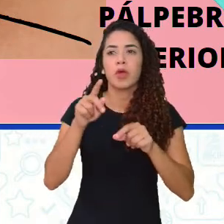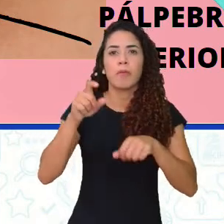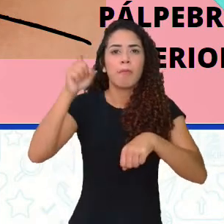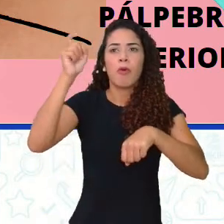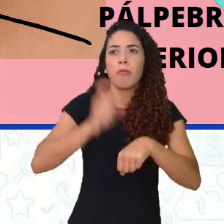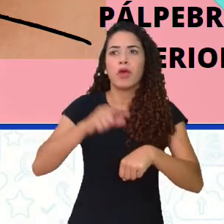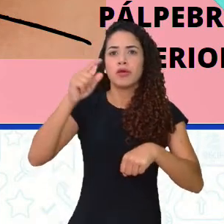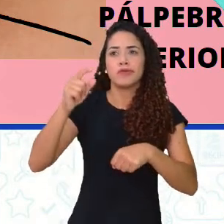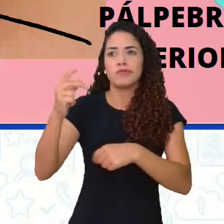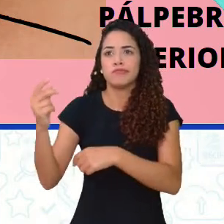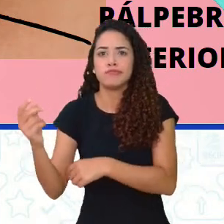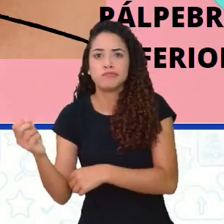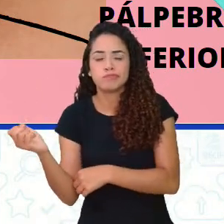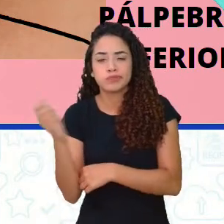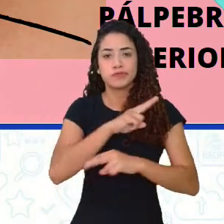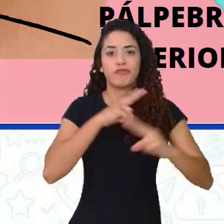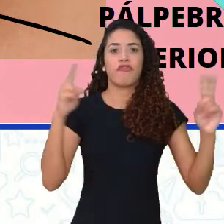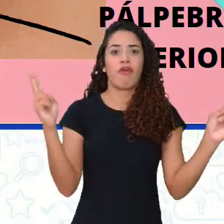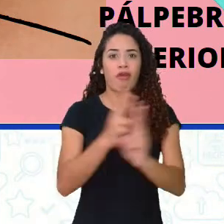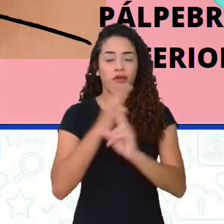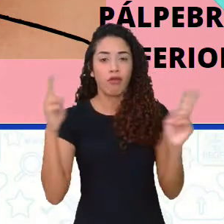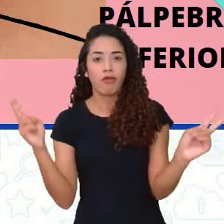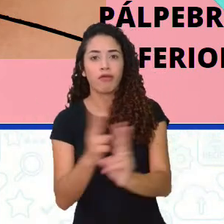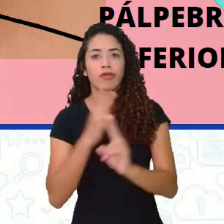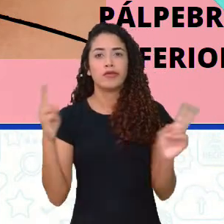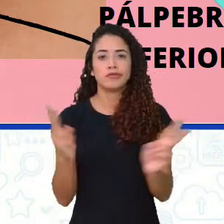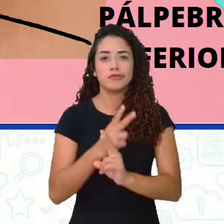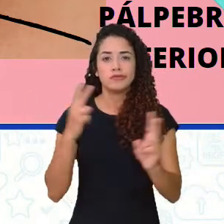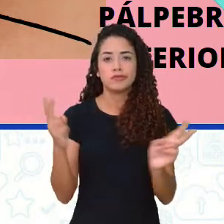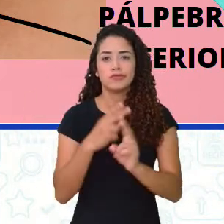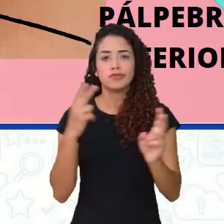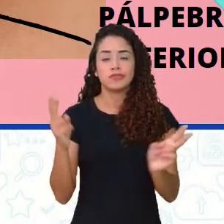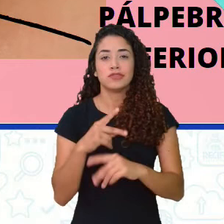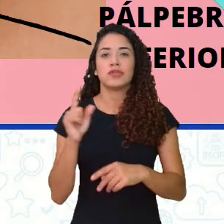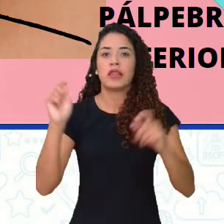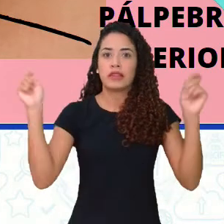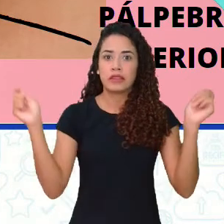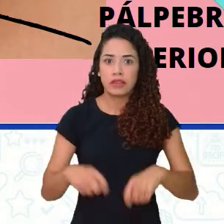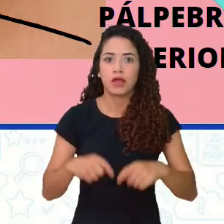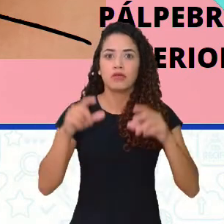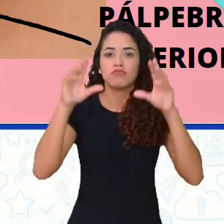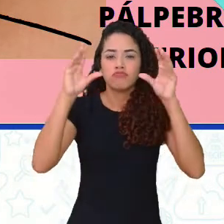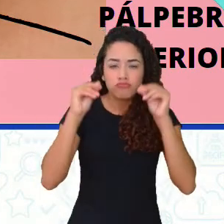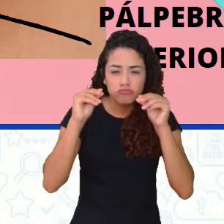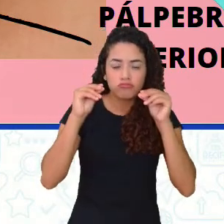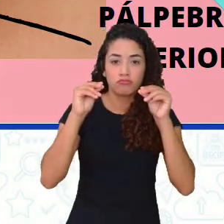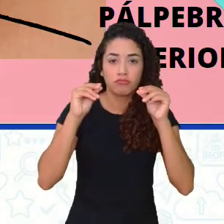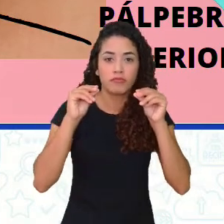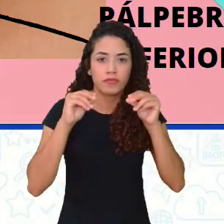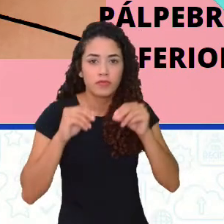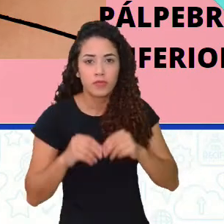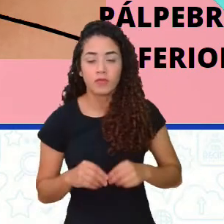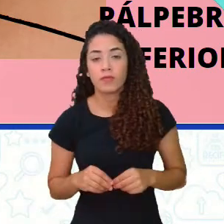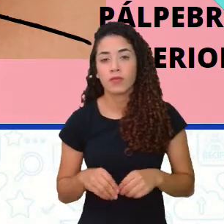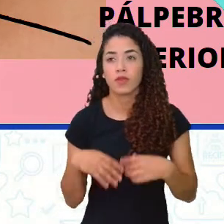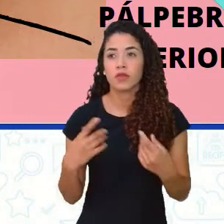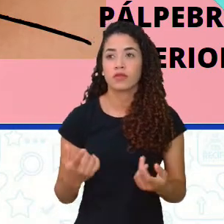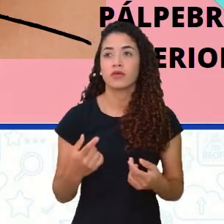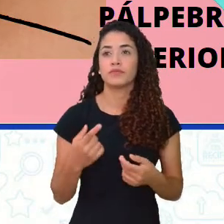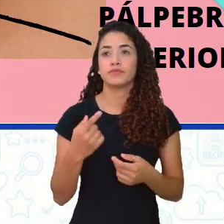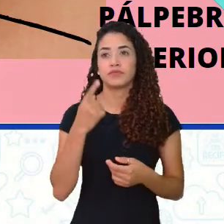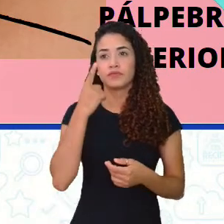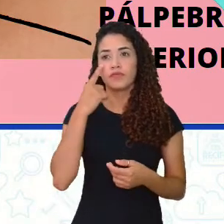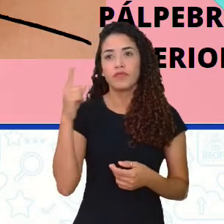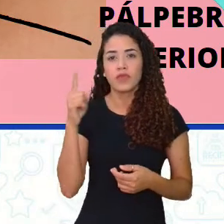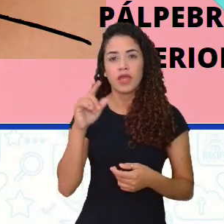aí, quando a gente está na rua, um vento vem trazendo muita poeira, a gente também consegue fechar. A questão aí da glândula